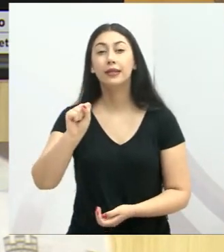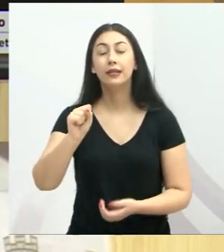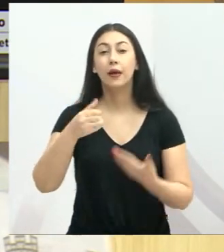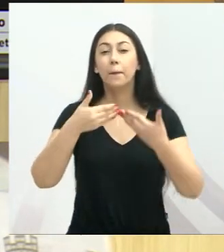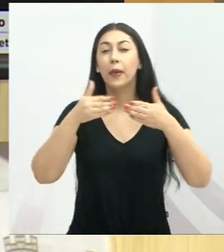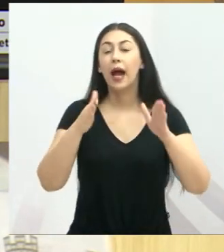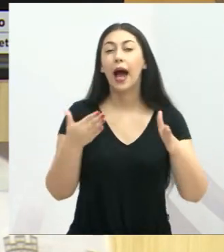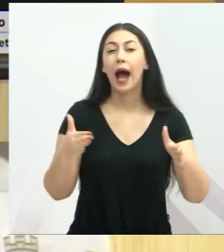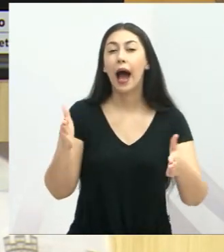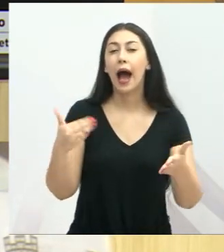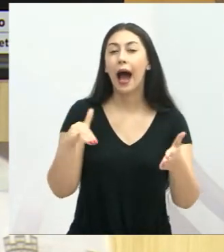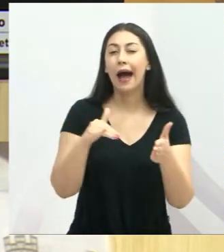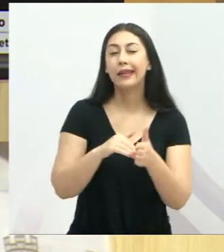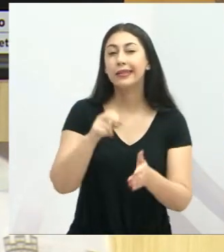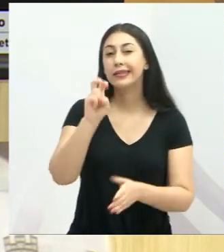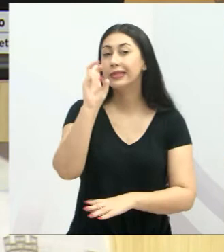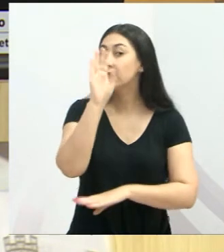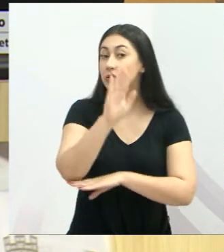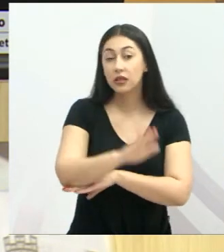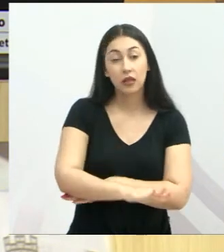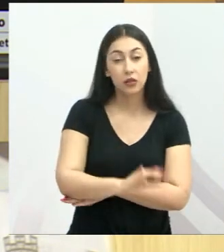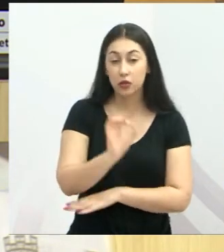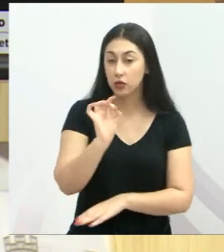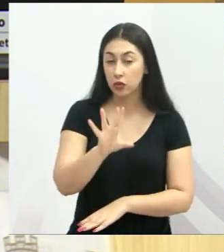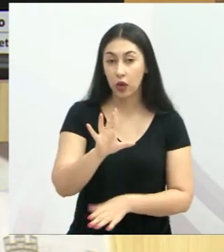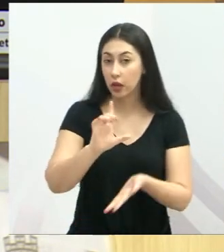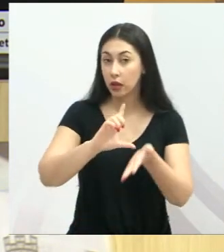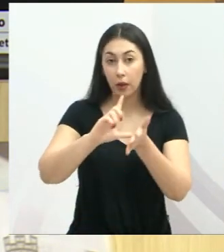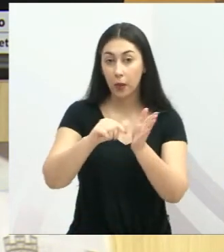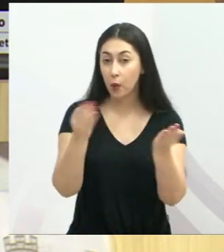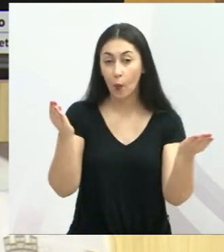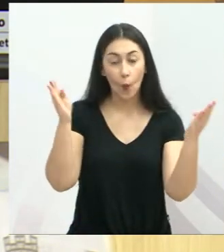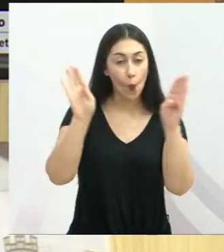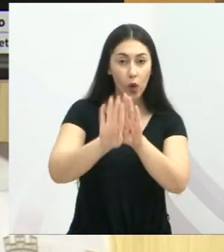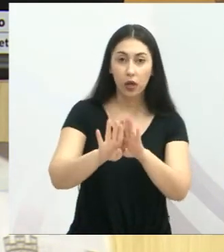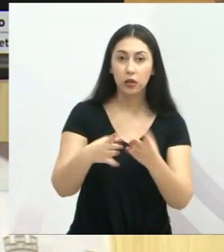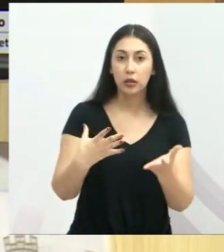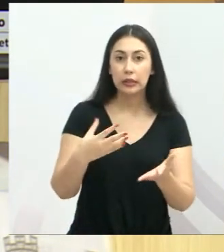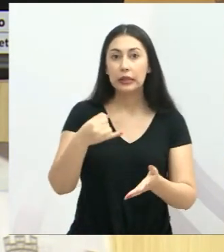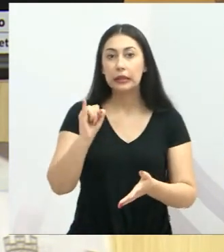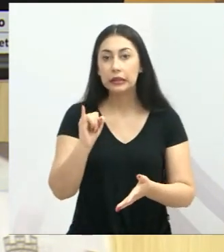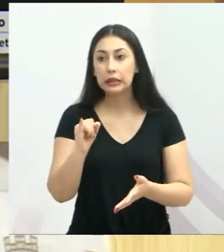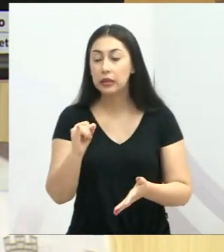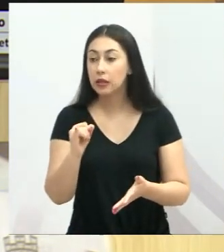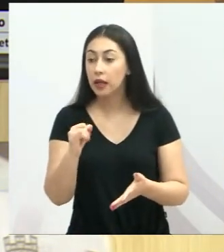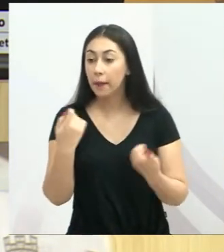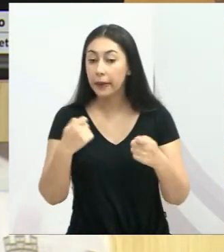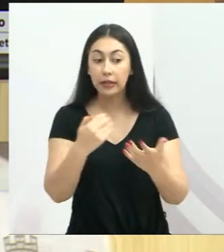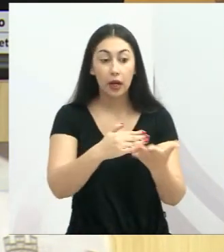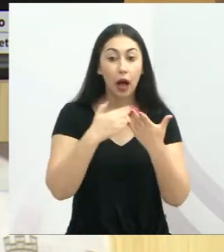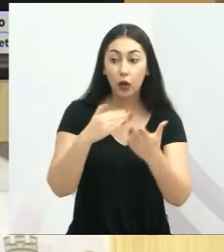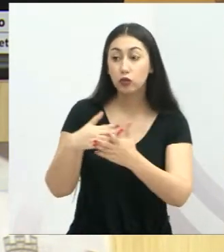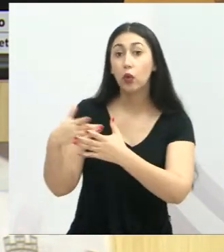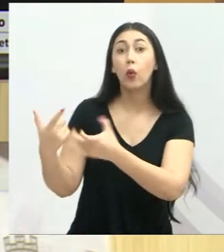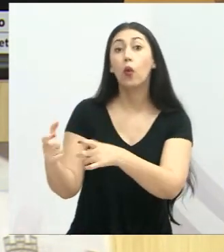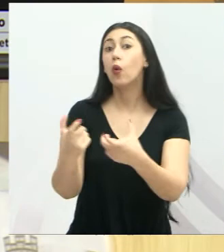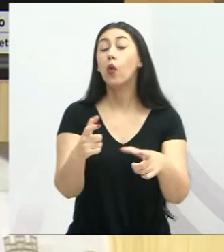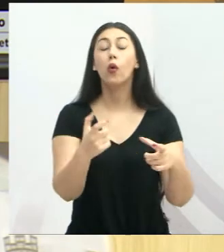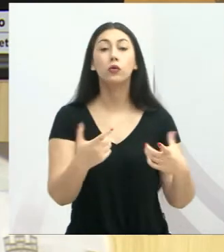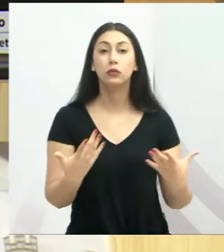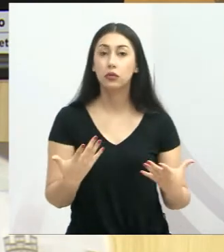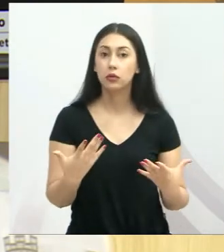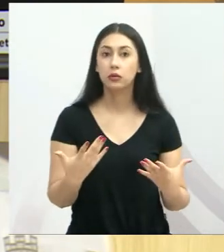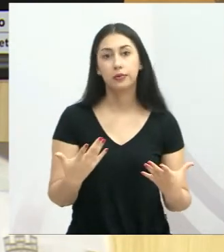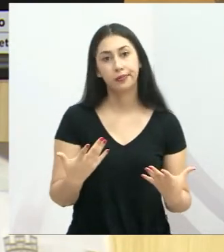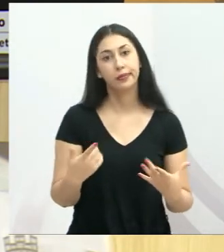da tarde só. Após esse horário, as pessoas não têm para quem recorrer, não têm para onde ir, e